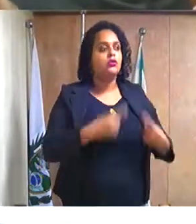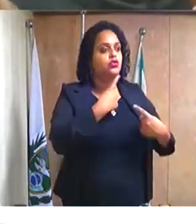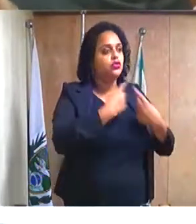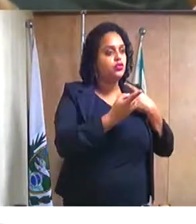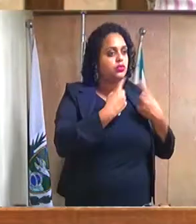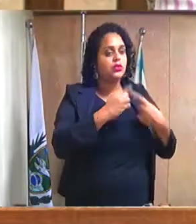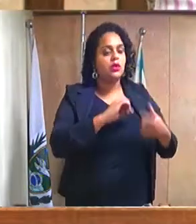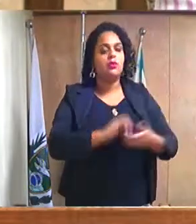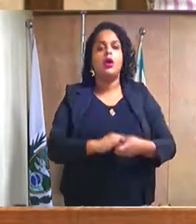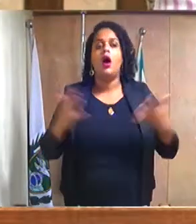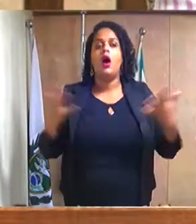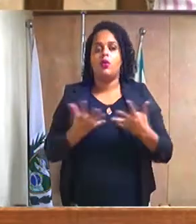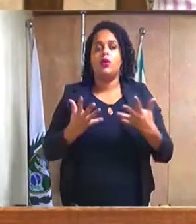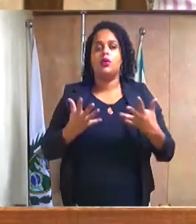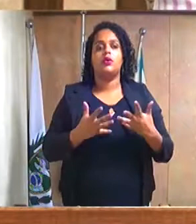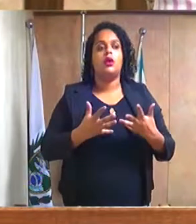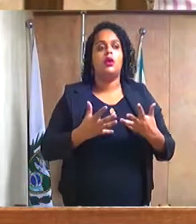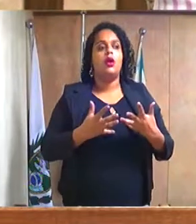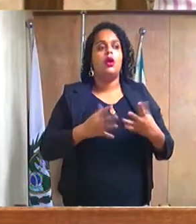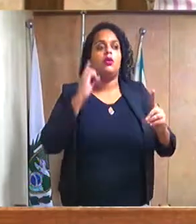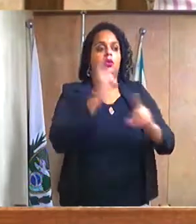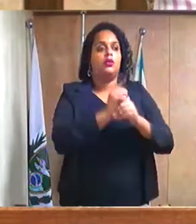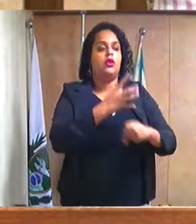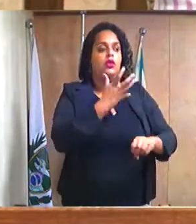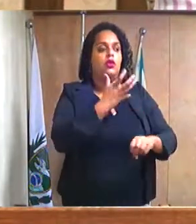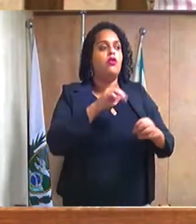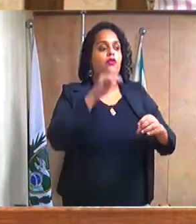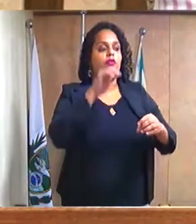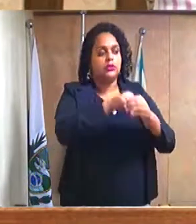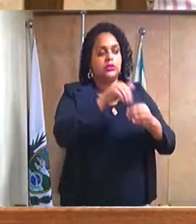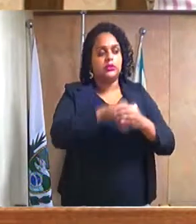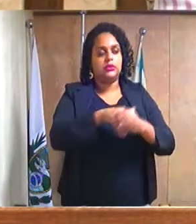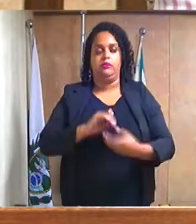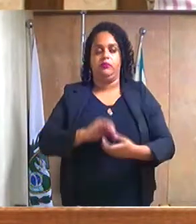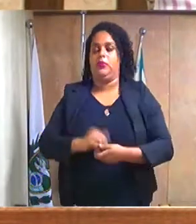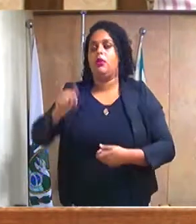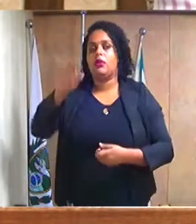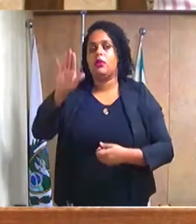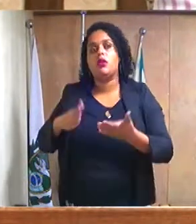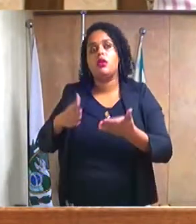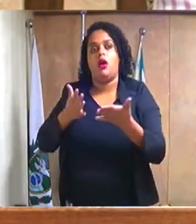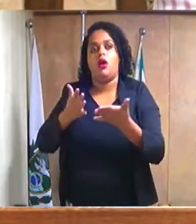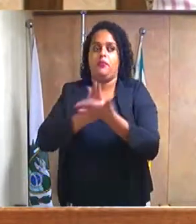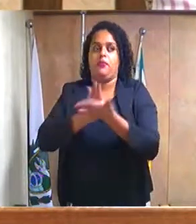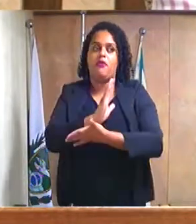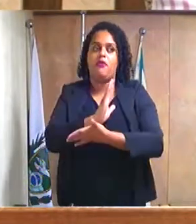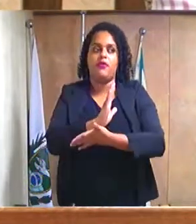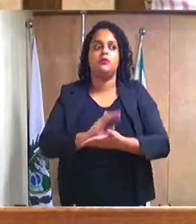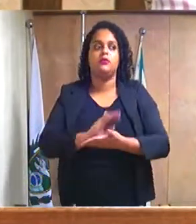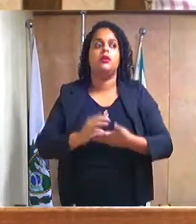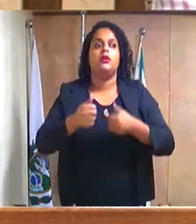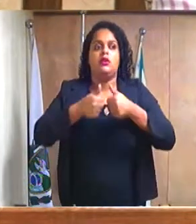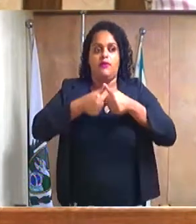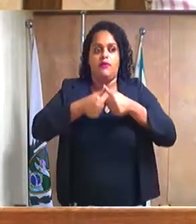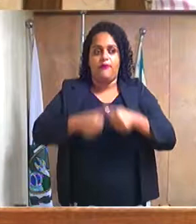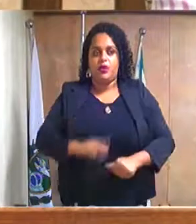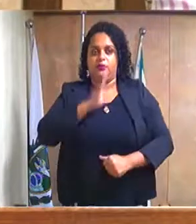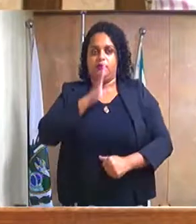a matéria, a matéria encontra-se em votação. Vereadores que aprovam, permaneçam como estão.